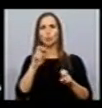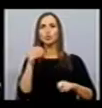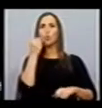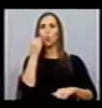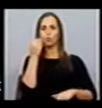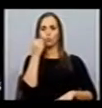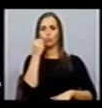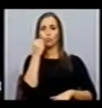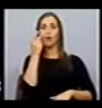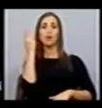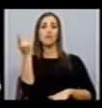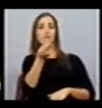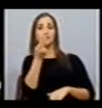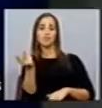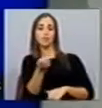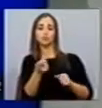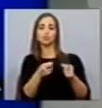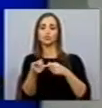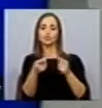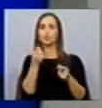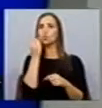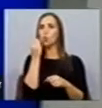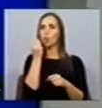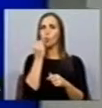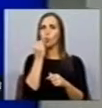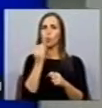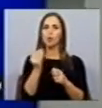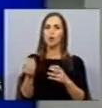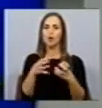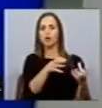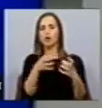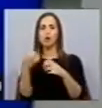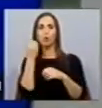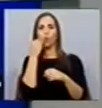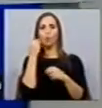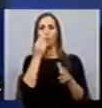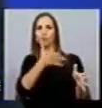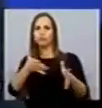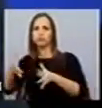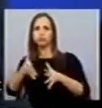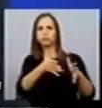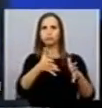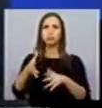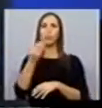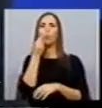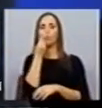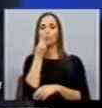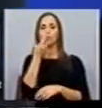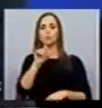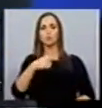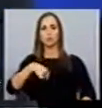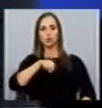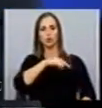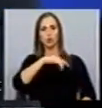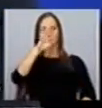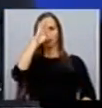fundo, deste sistema binário, como é que vai ser a transferência de massa e como é que vão interagir estes ventos ao longo do tempo, mas também porque nós sabemos que as